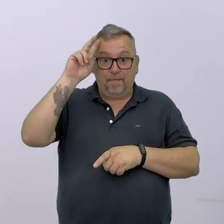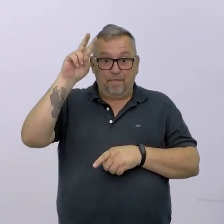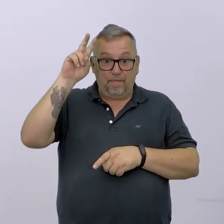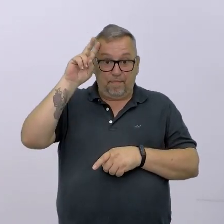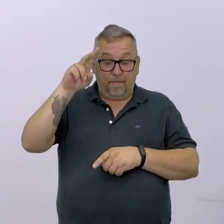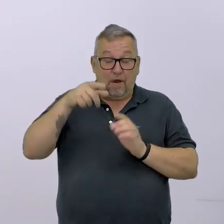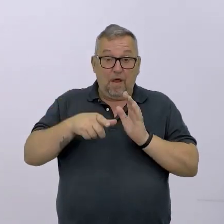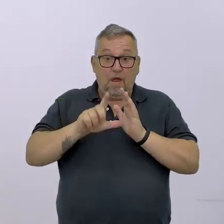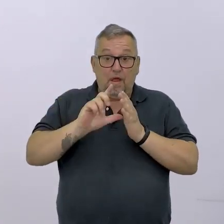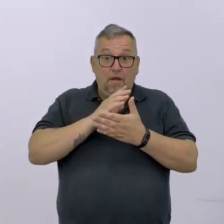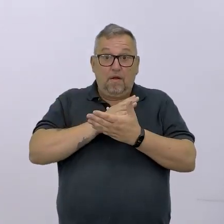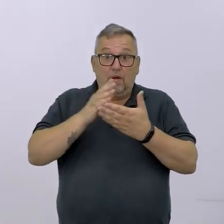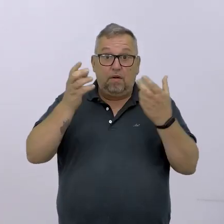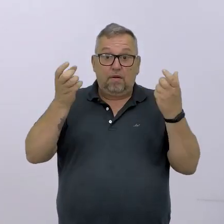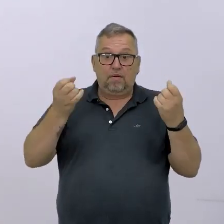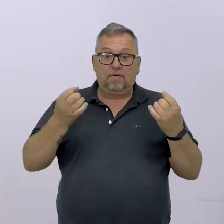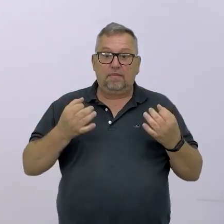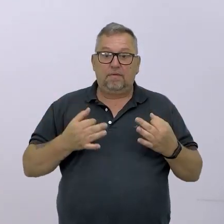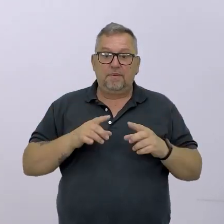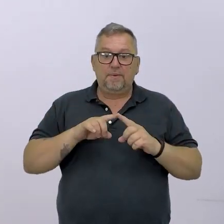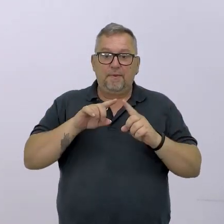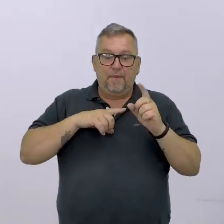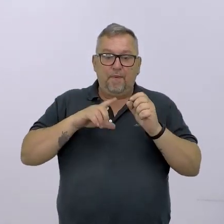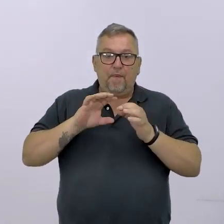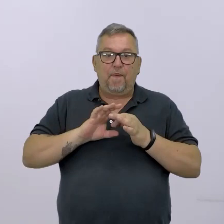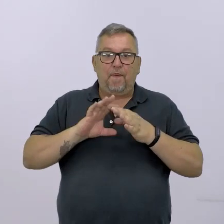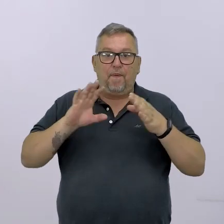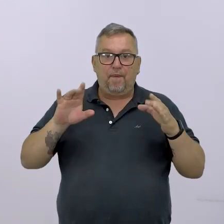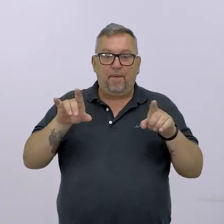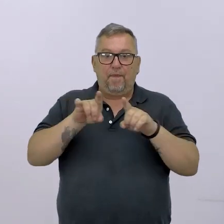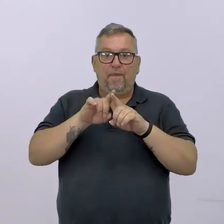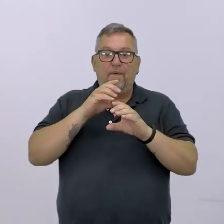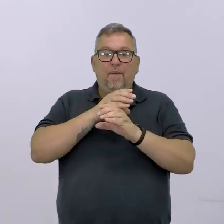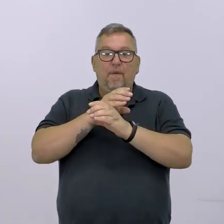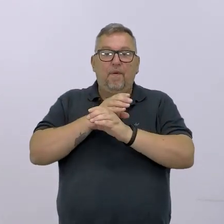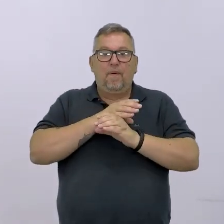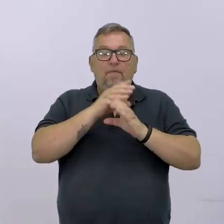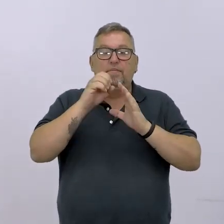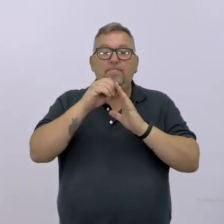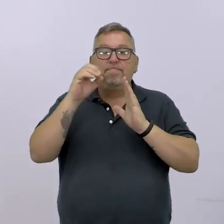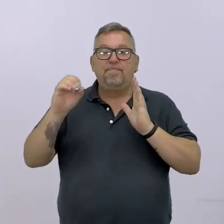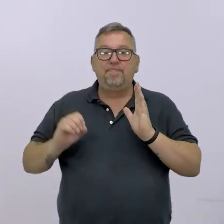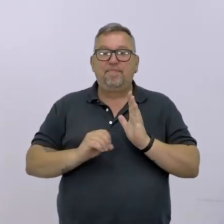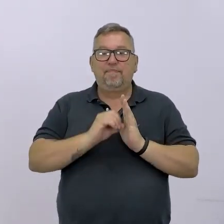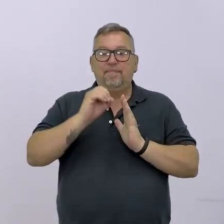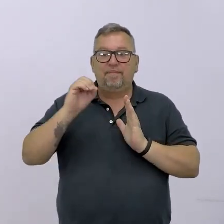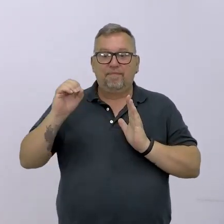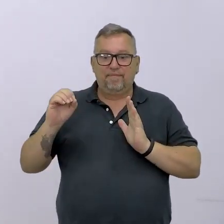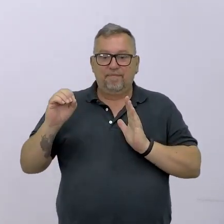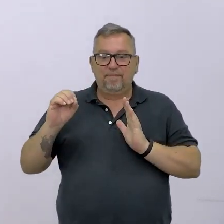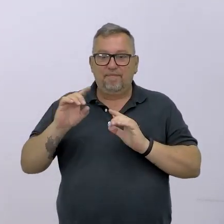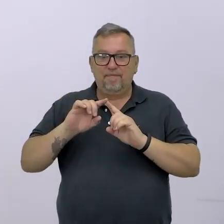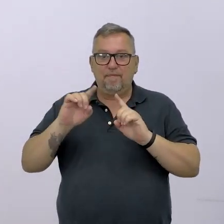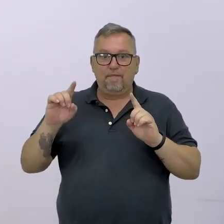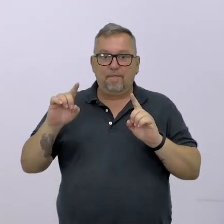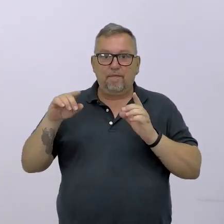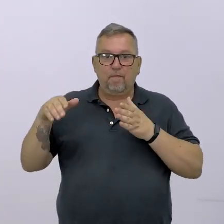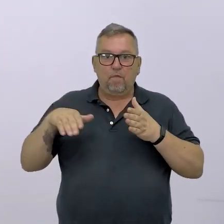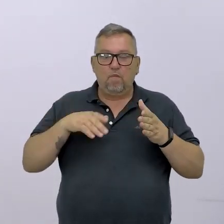lembrá-los, antes de começar a aula, de que está disponível no canal do Centro de Mídias as